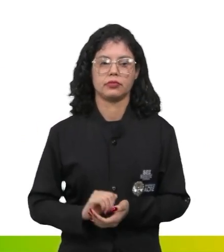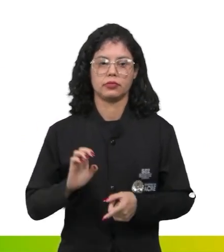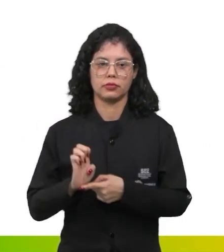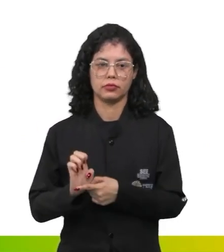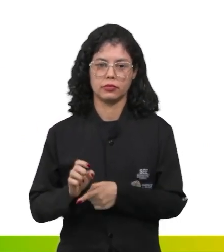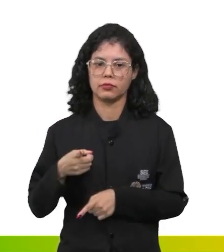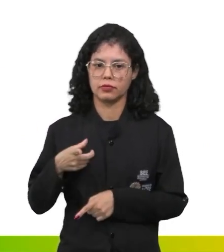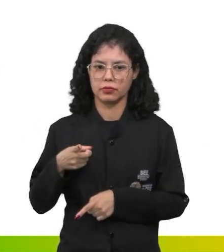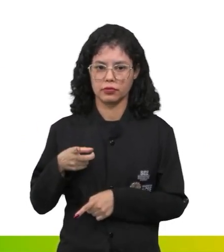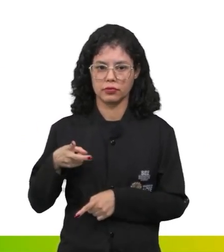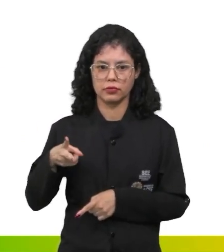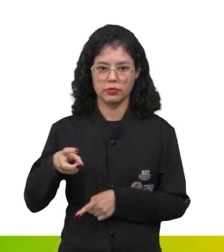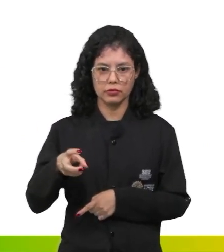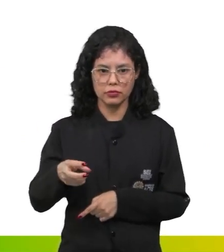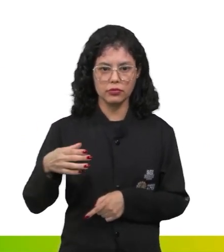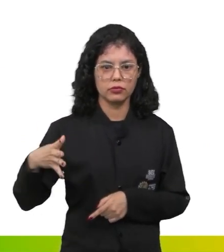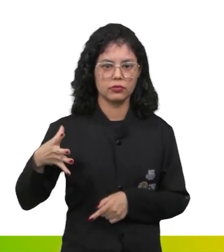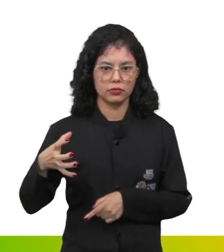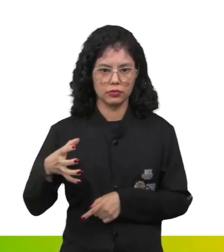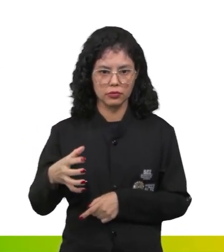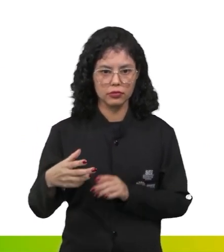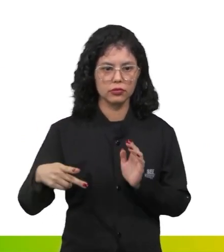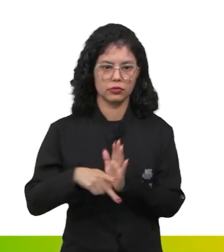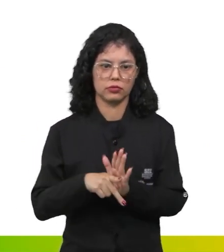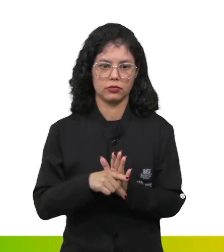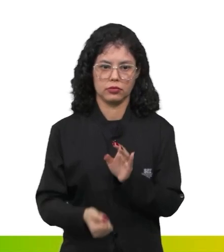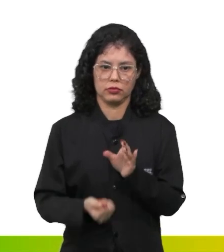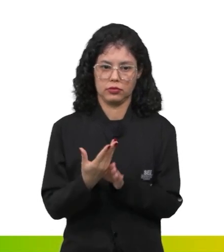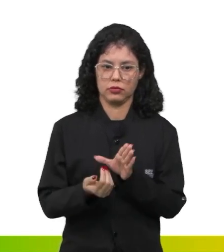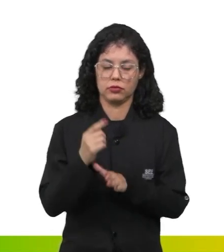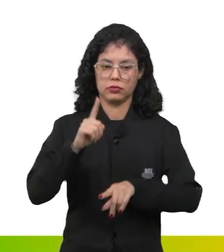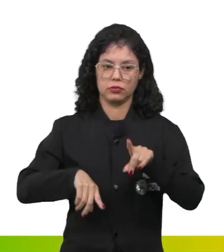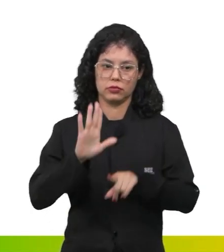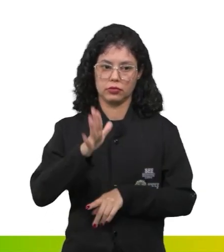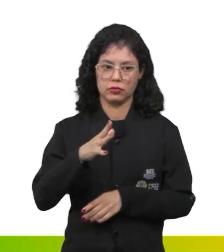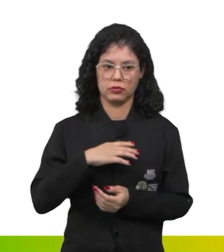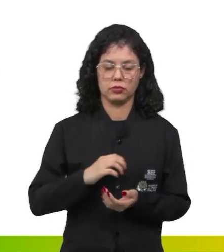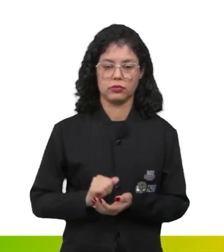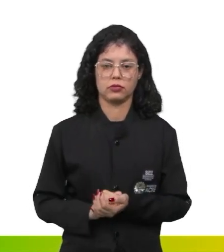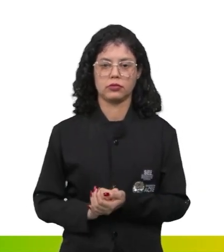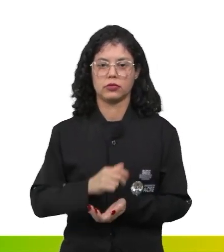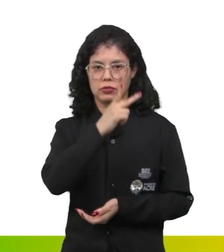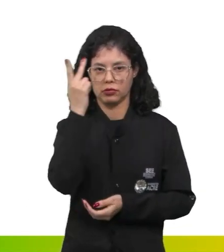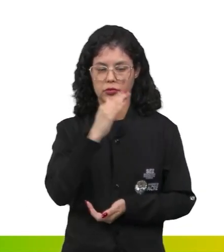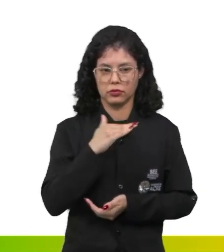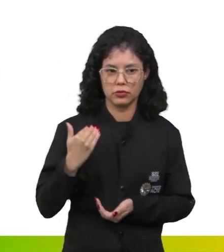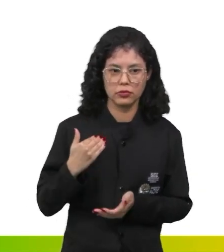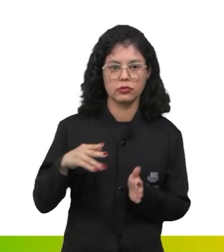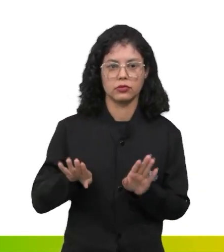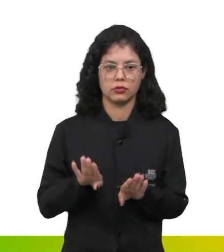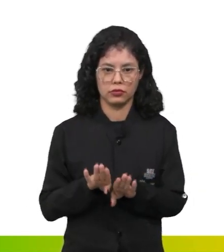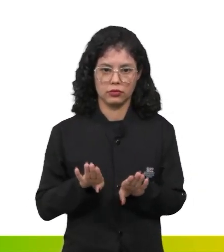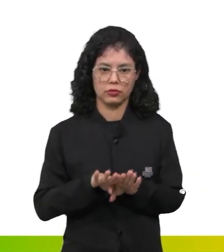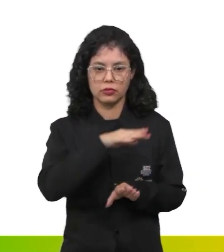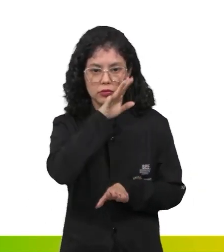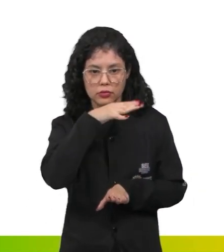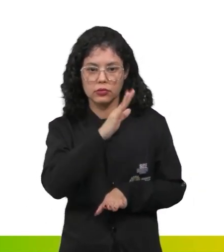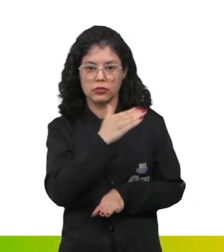E. Vermes e micro-organismos são gerados pela matéria existente nos cadáveres e em caldos nutritivos,